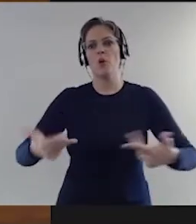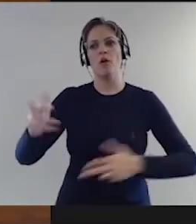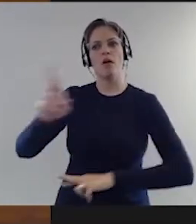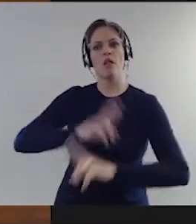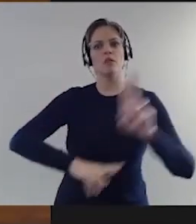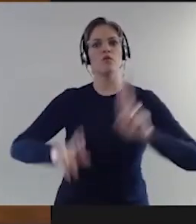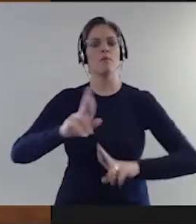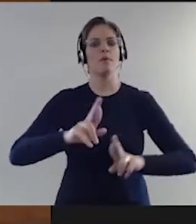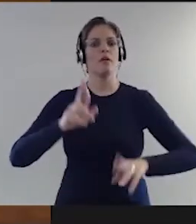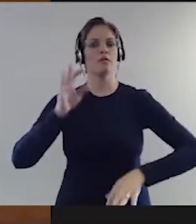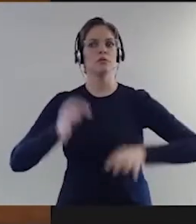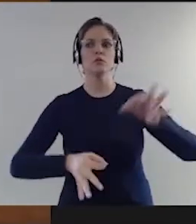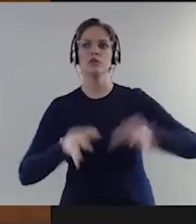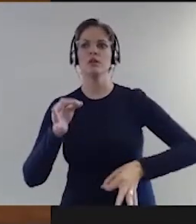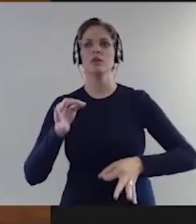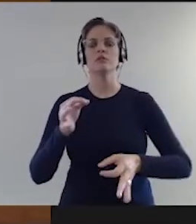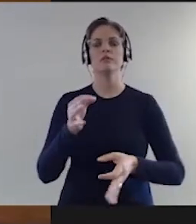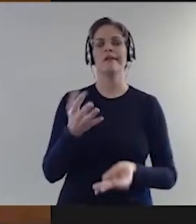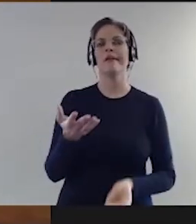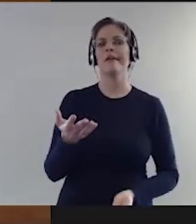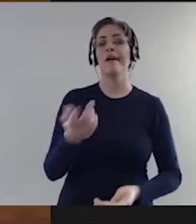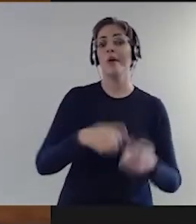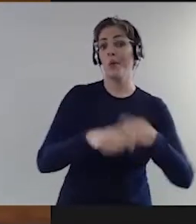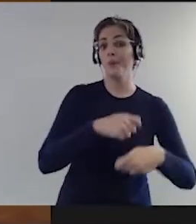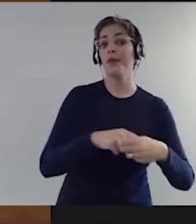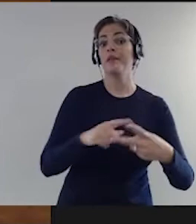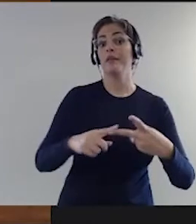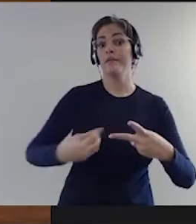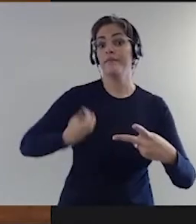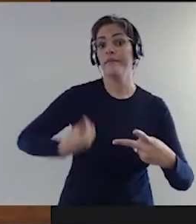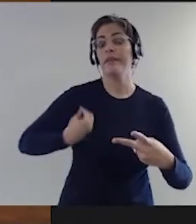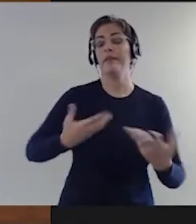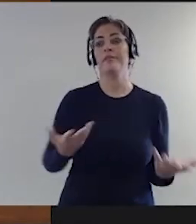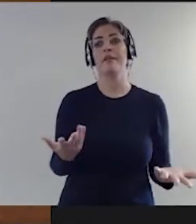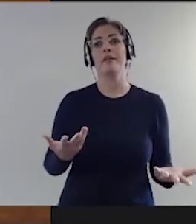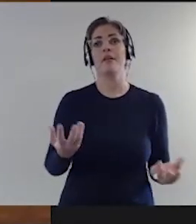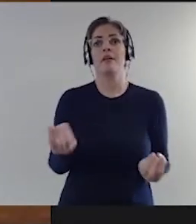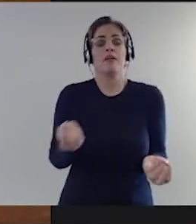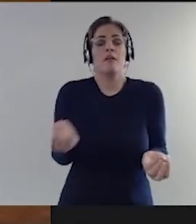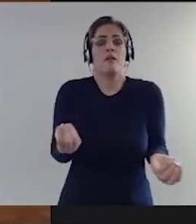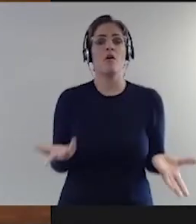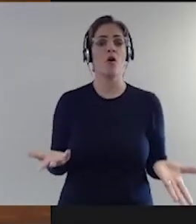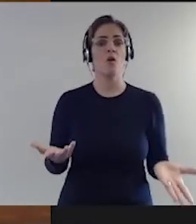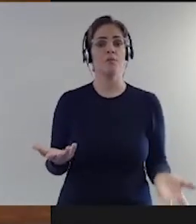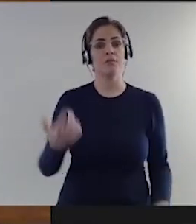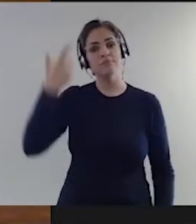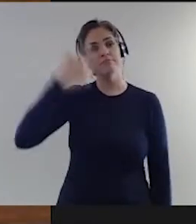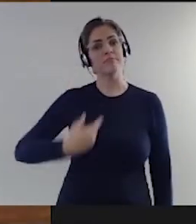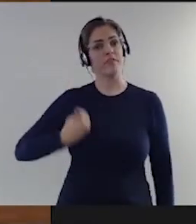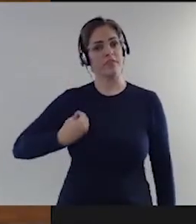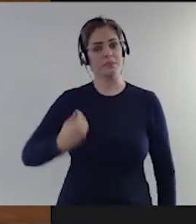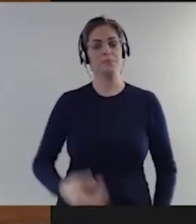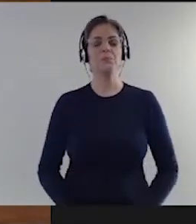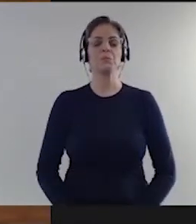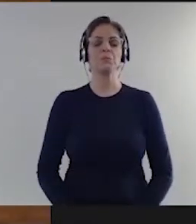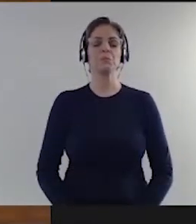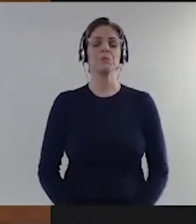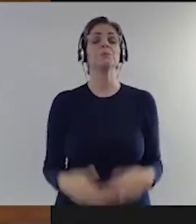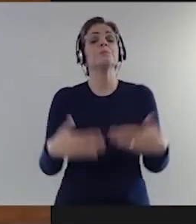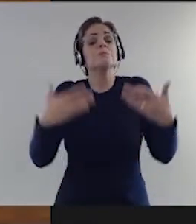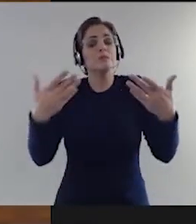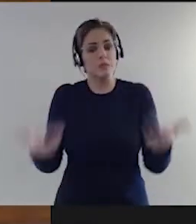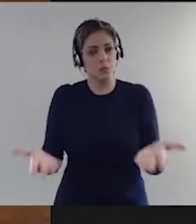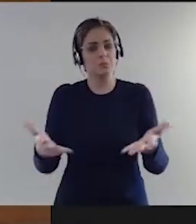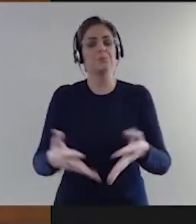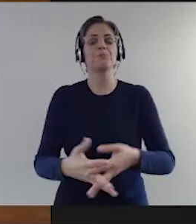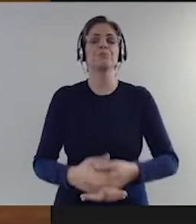jurídicas, sobre a economia, sobre a vida, sobre a dinâmica pessoal. Pois bem, é